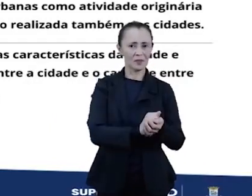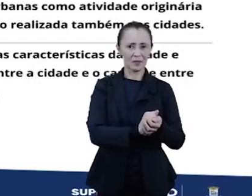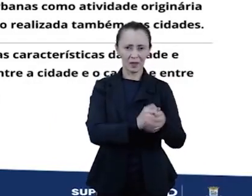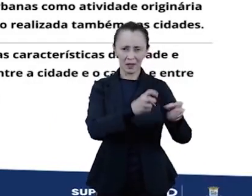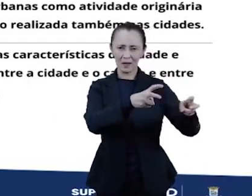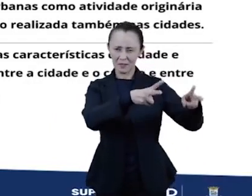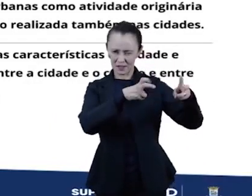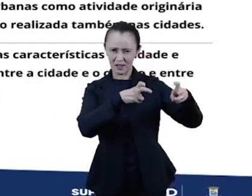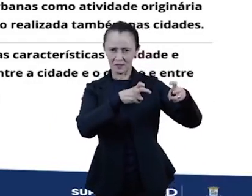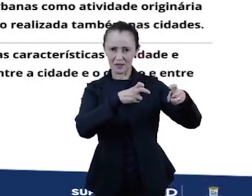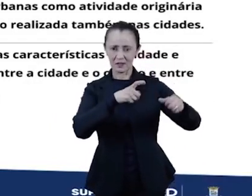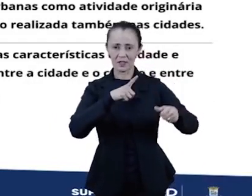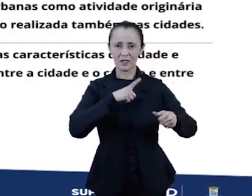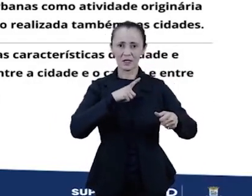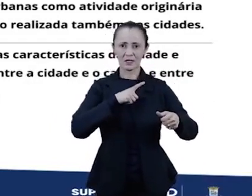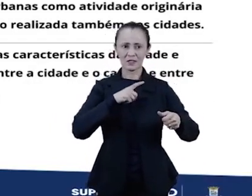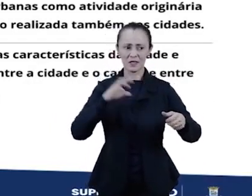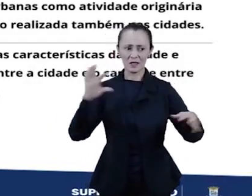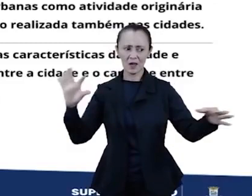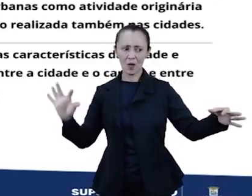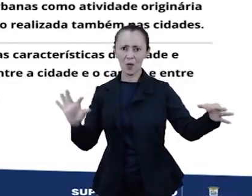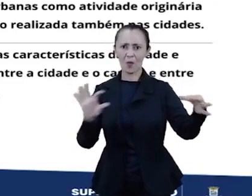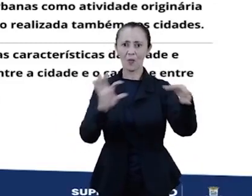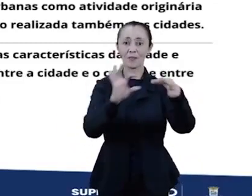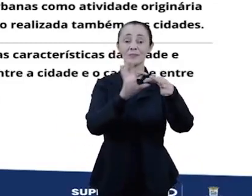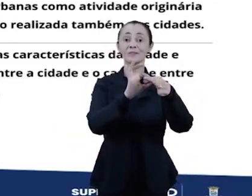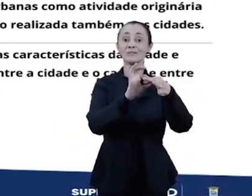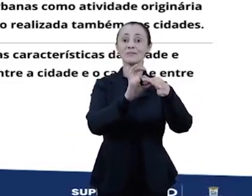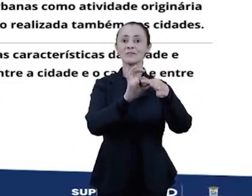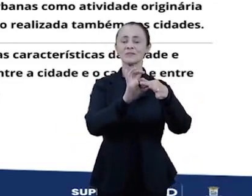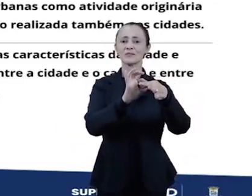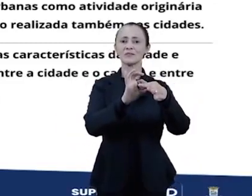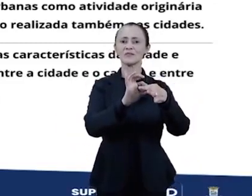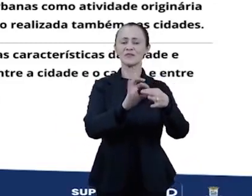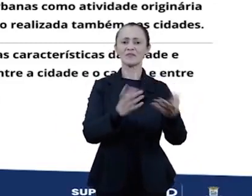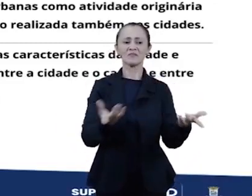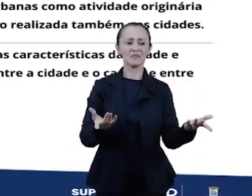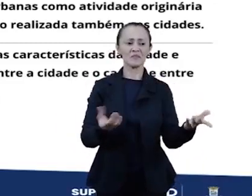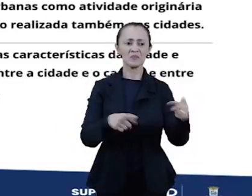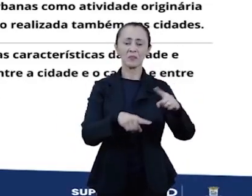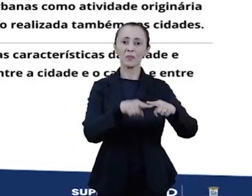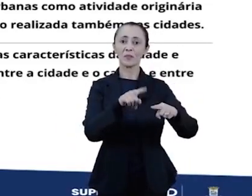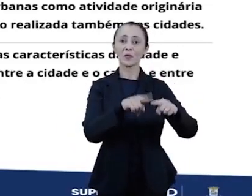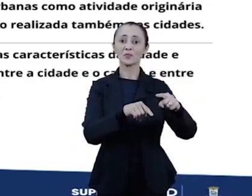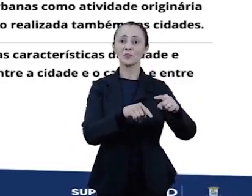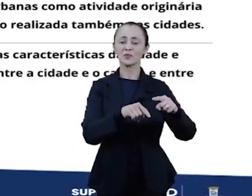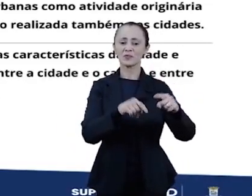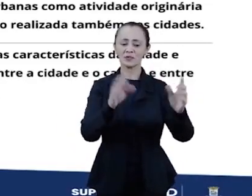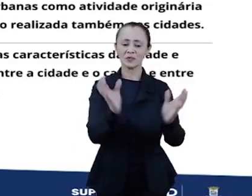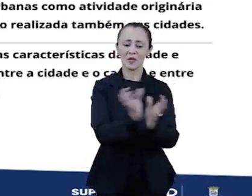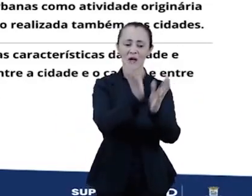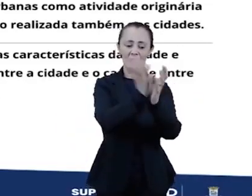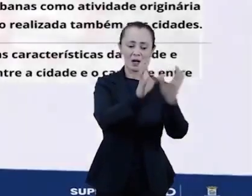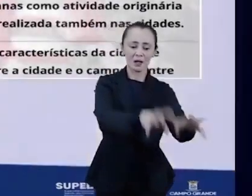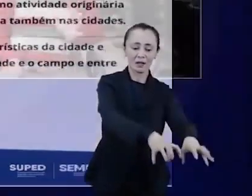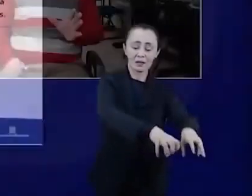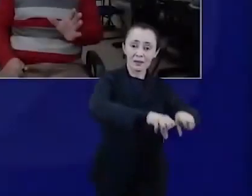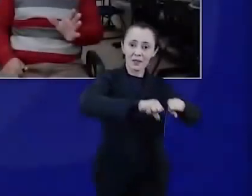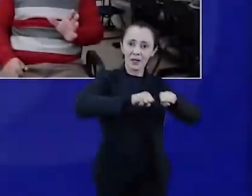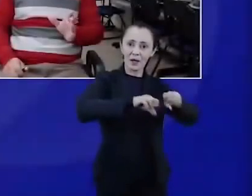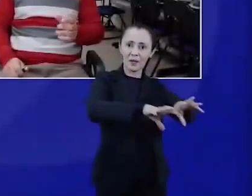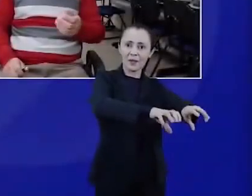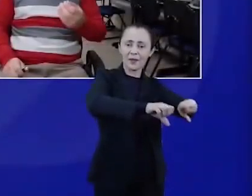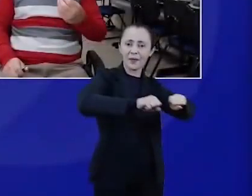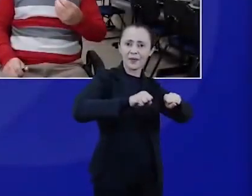que há uma consonância quando eu falo em produtos que são tidos da horta. Ou uma simples